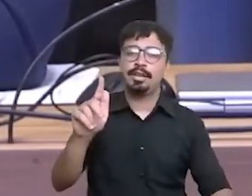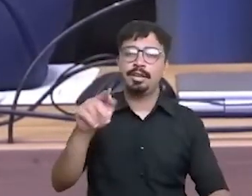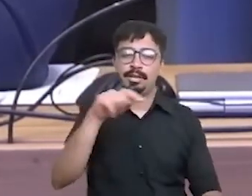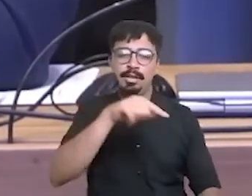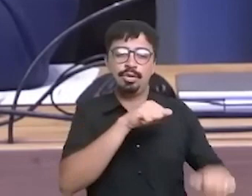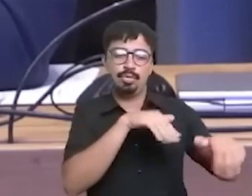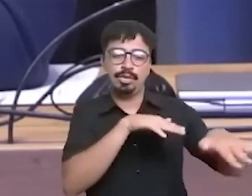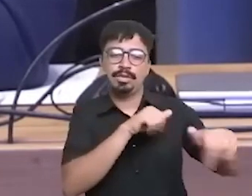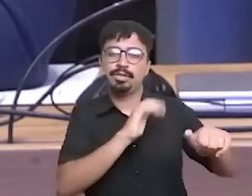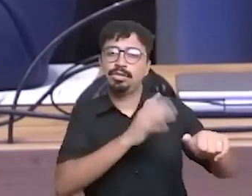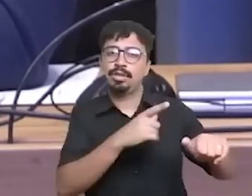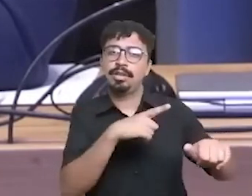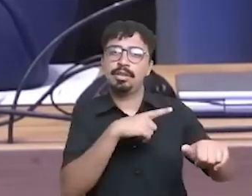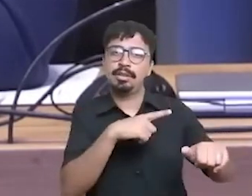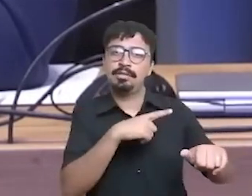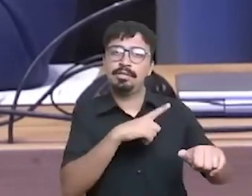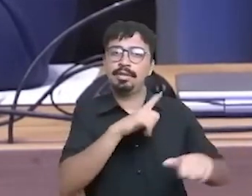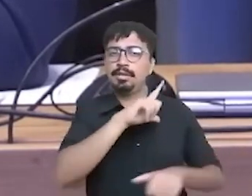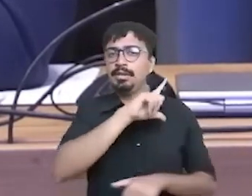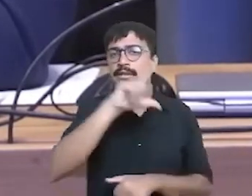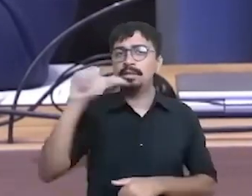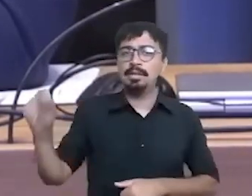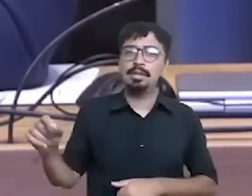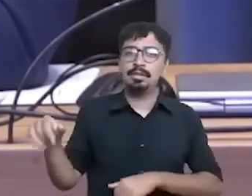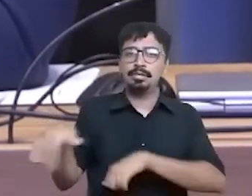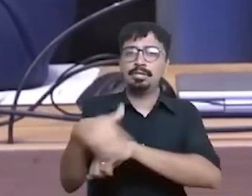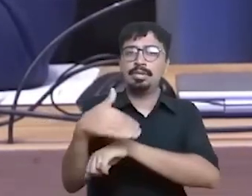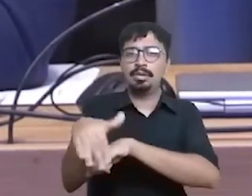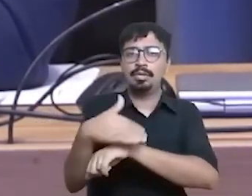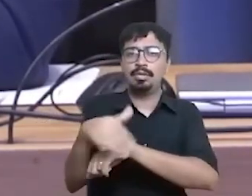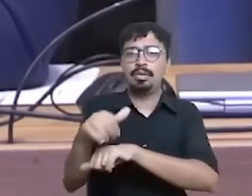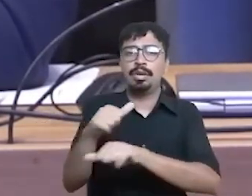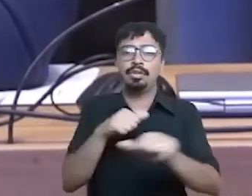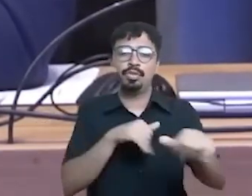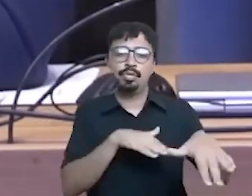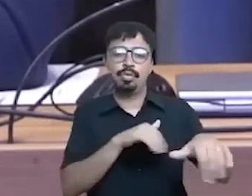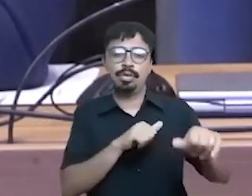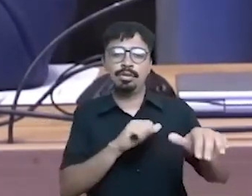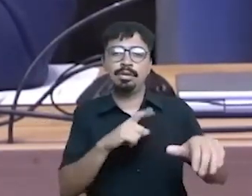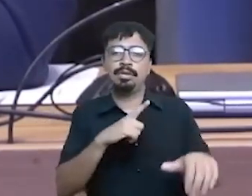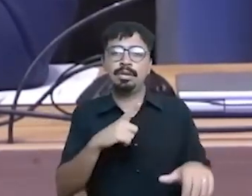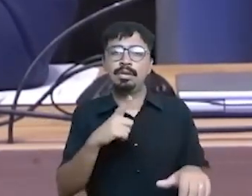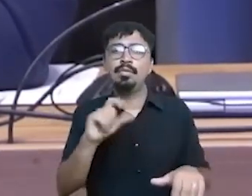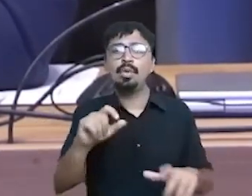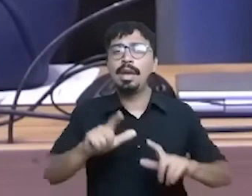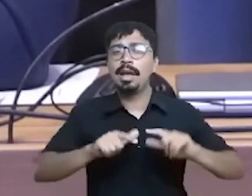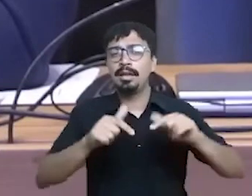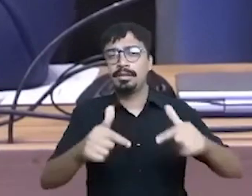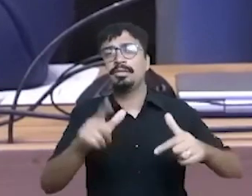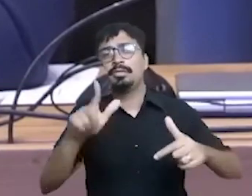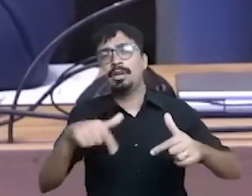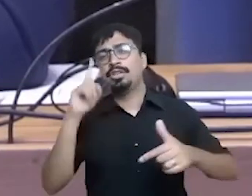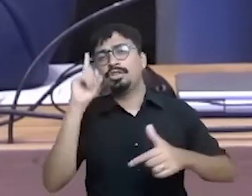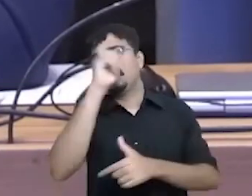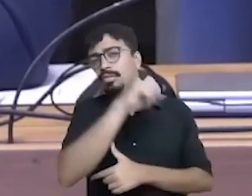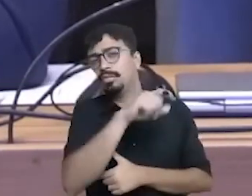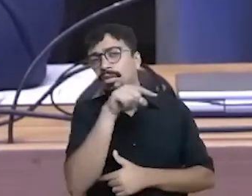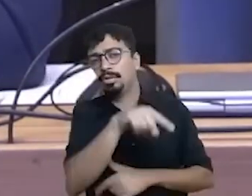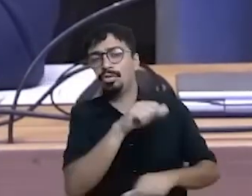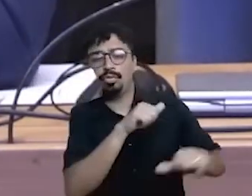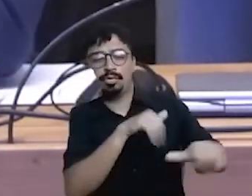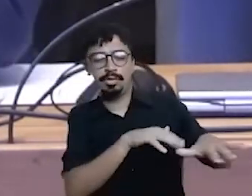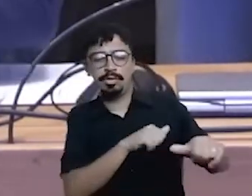do quartel general Houve alguma obstrução por parte das Forças do Exército para que houvessem para que a polícia militar da secretaria de segurança